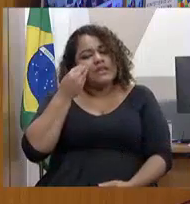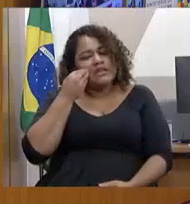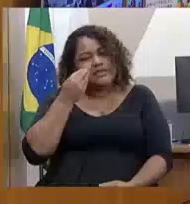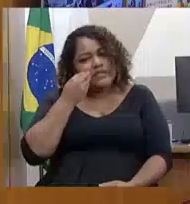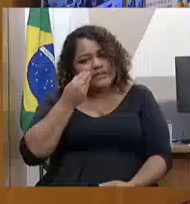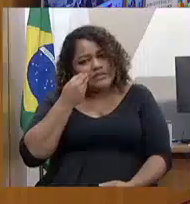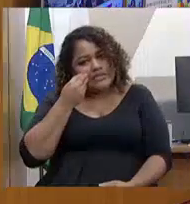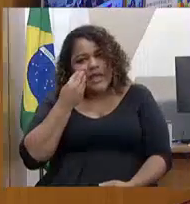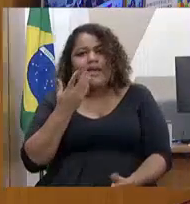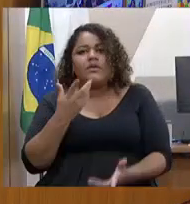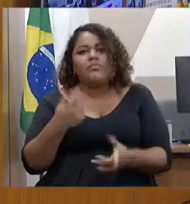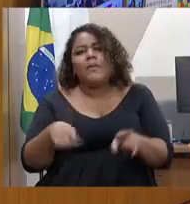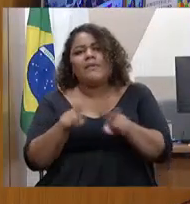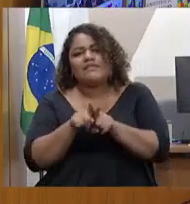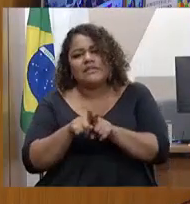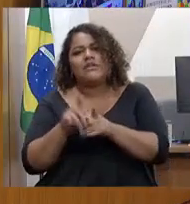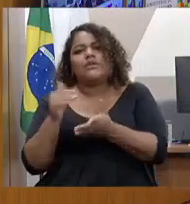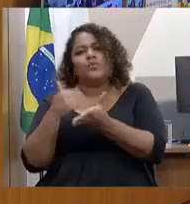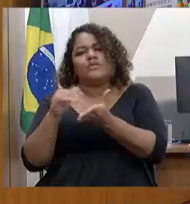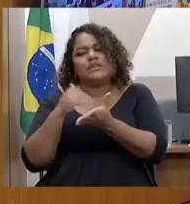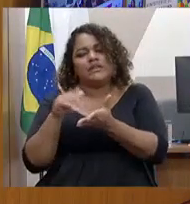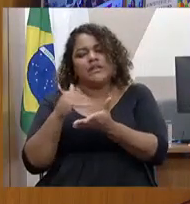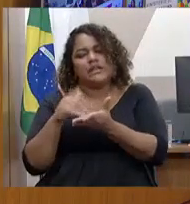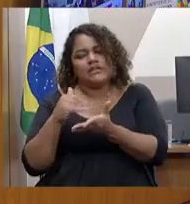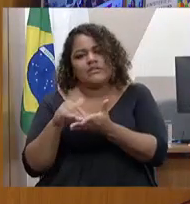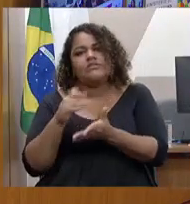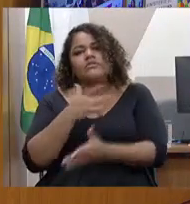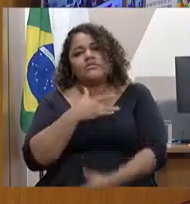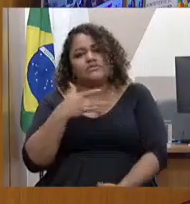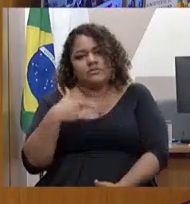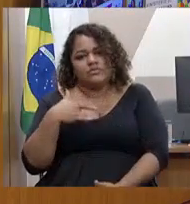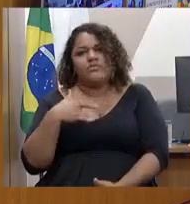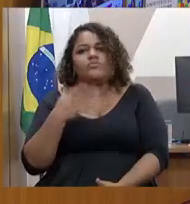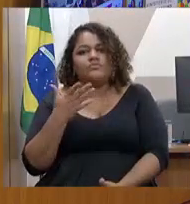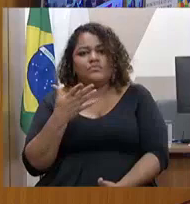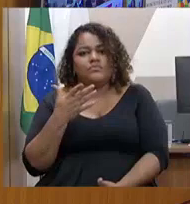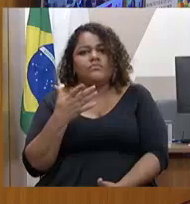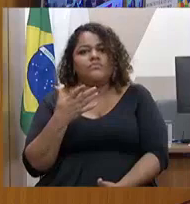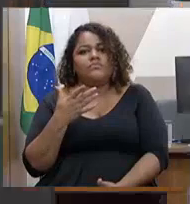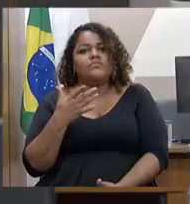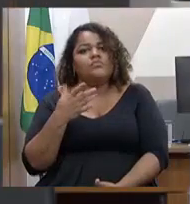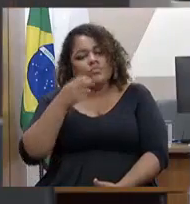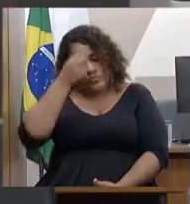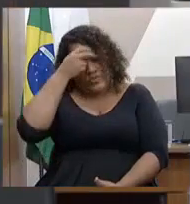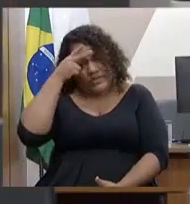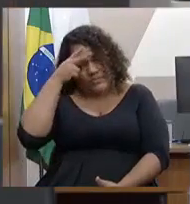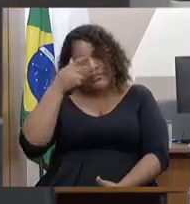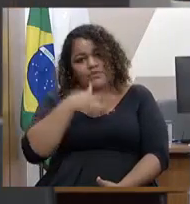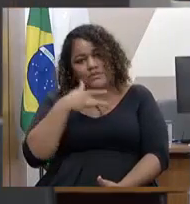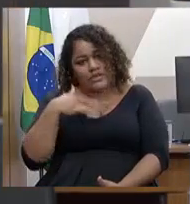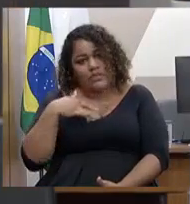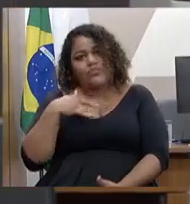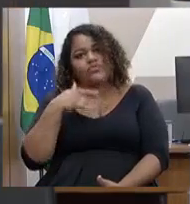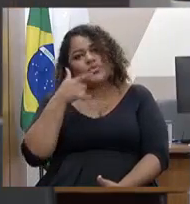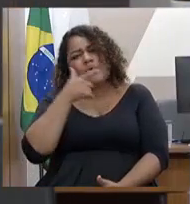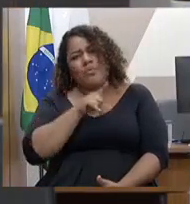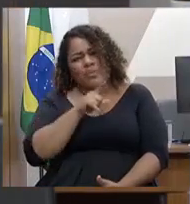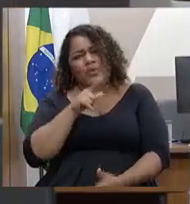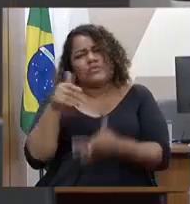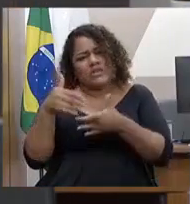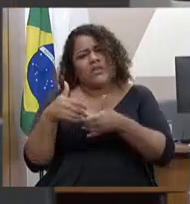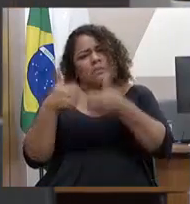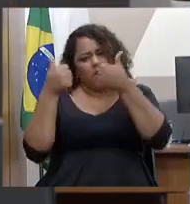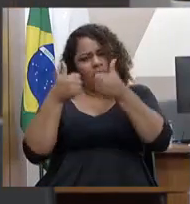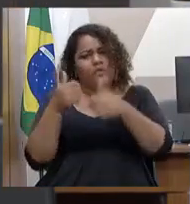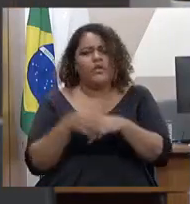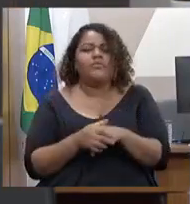de Saúde para implementação eu acho que ah eu quero falar também em relação ao Jorge só para eu acho que é muito necessário